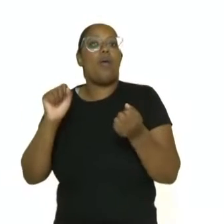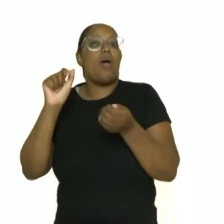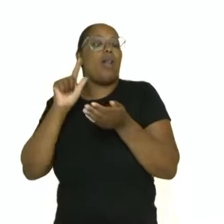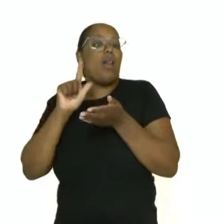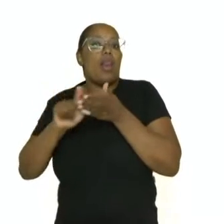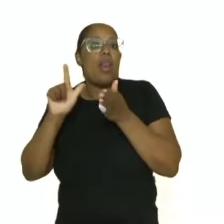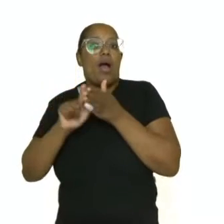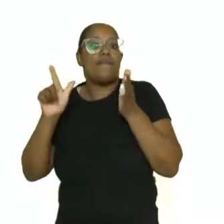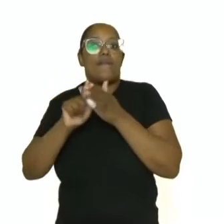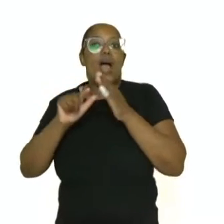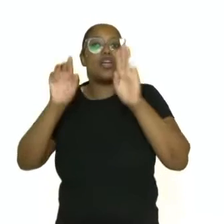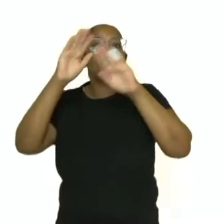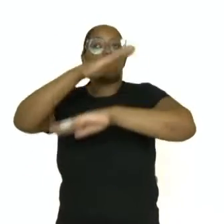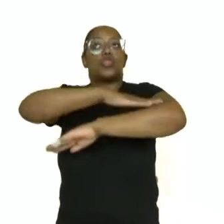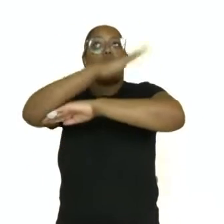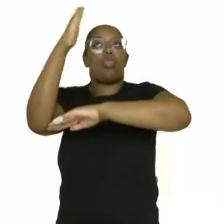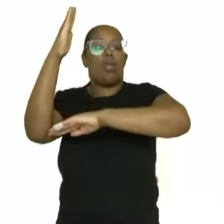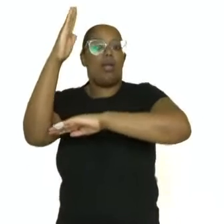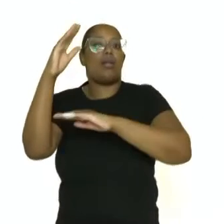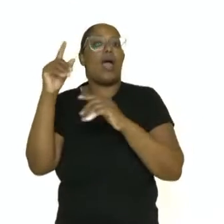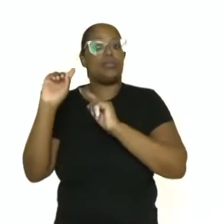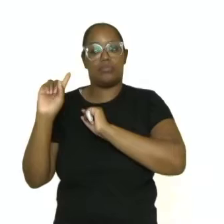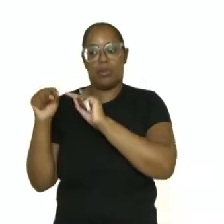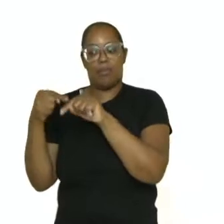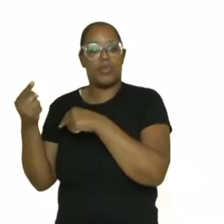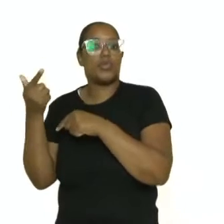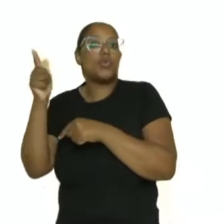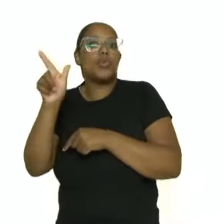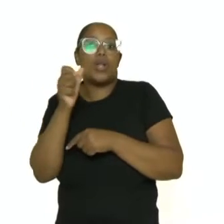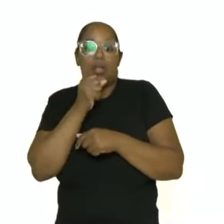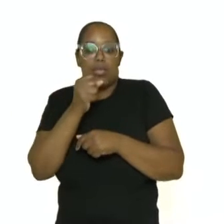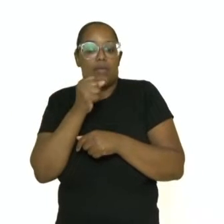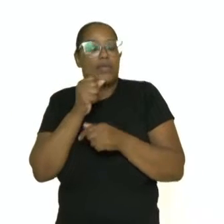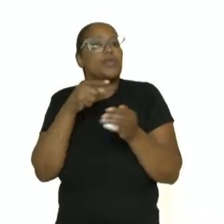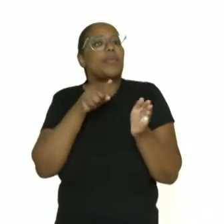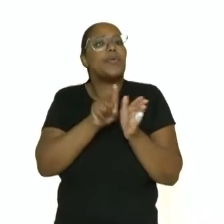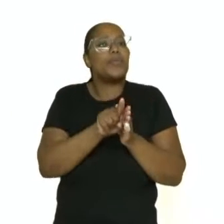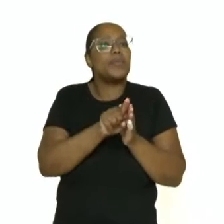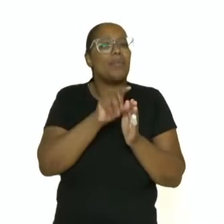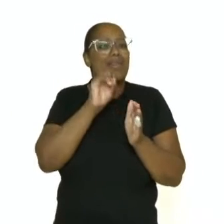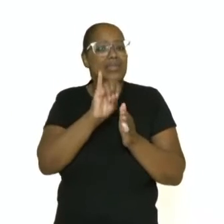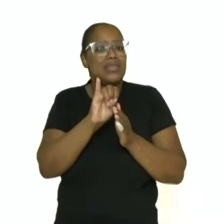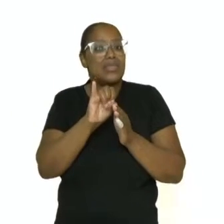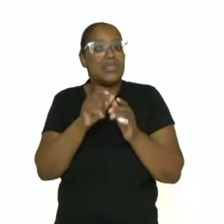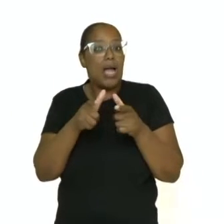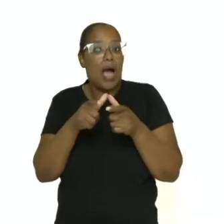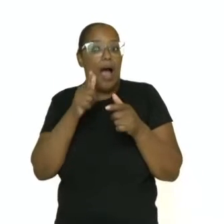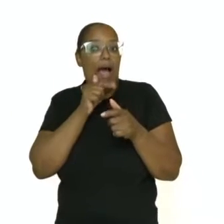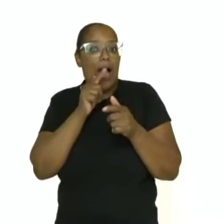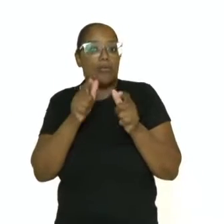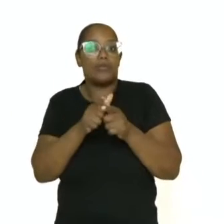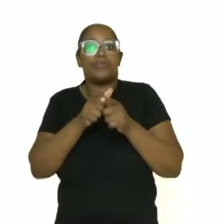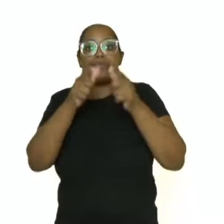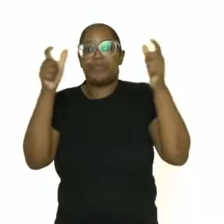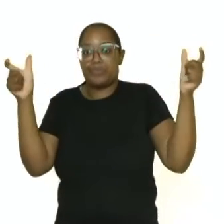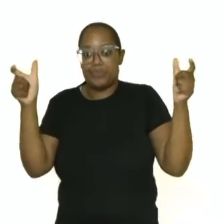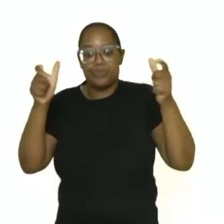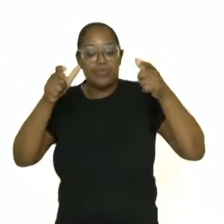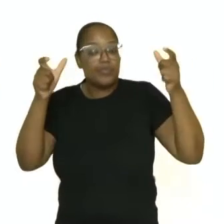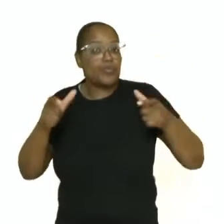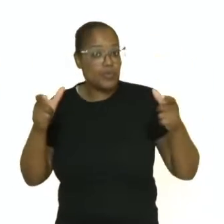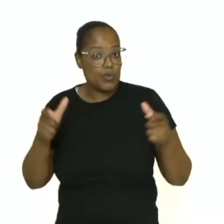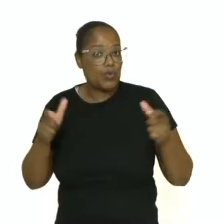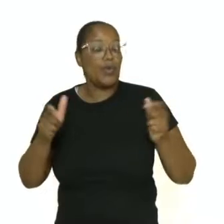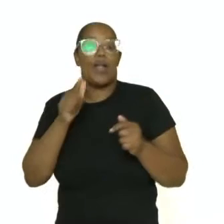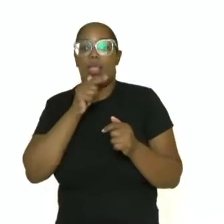A Agência Brasil, então, lança uma nova pergunta. Uma vez que o volume de água aumenta nos reservatórios